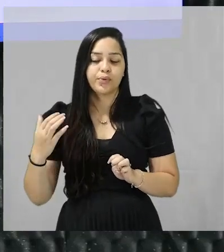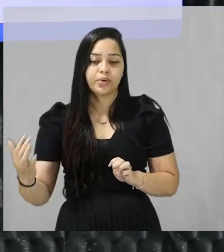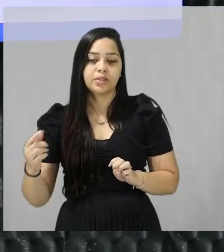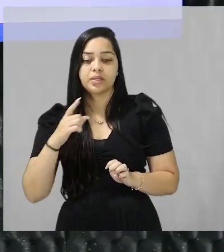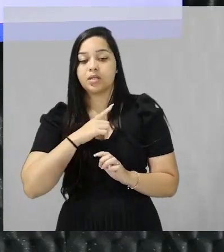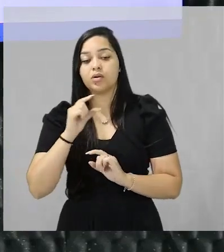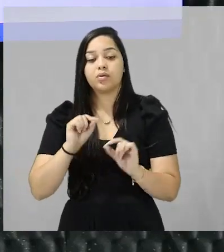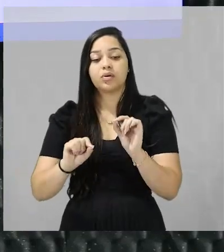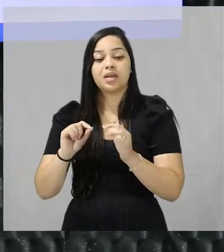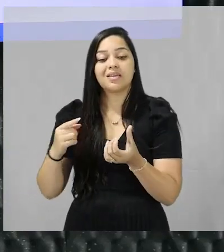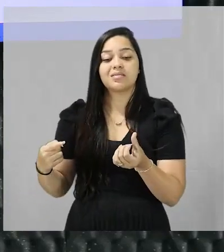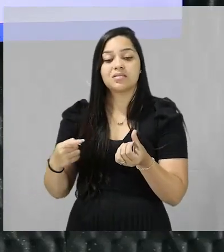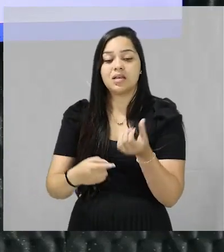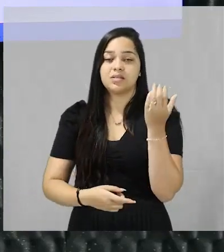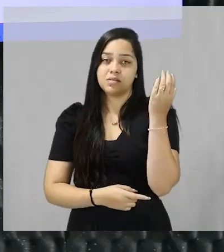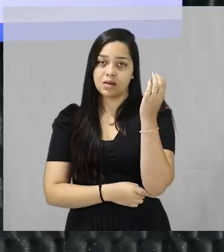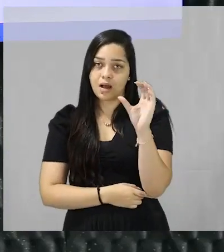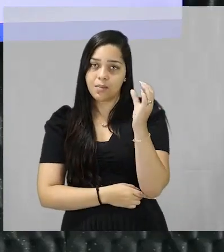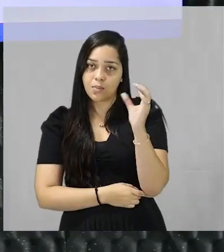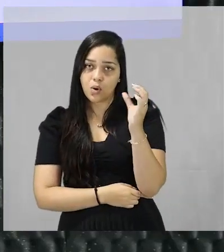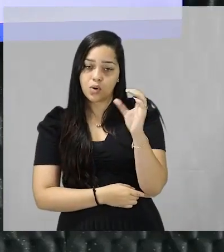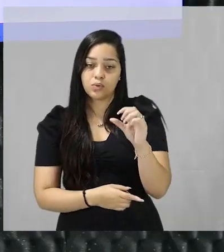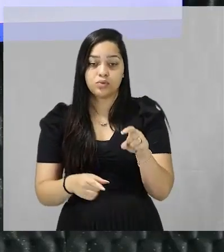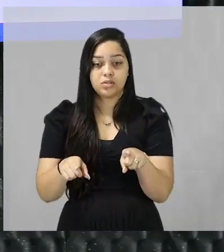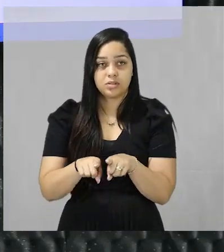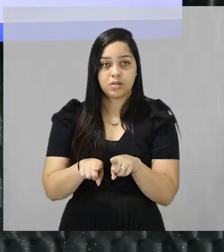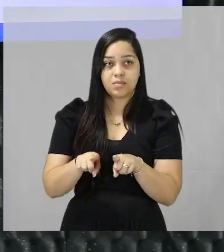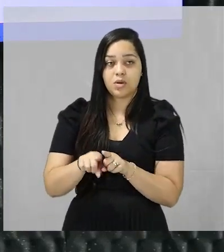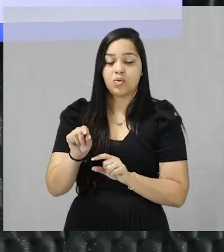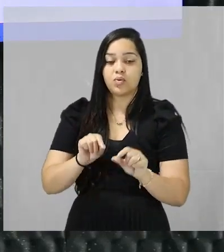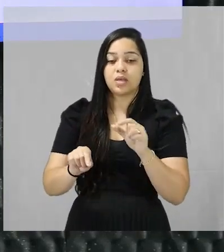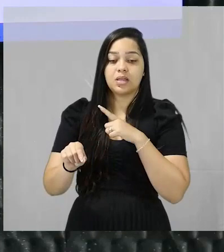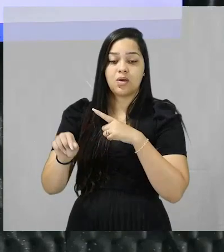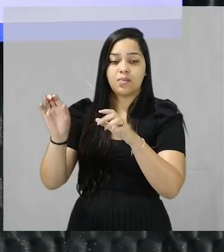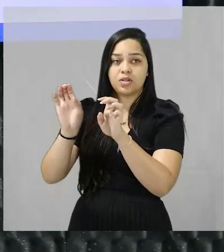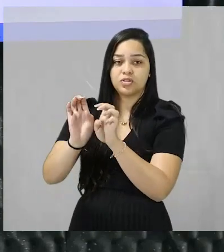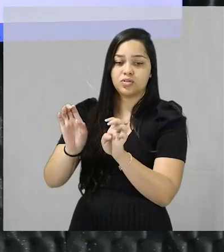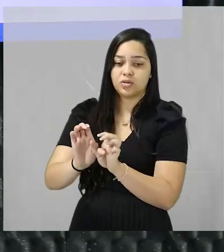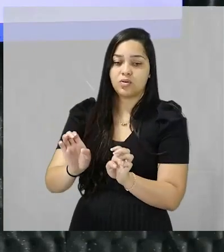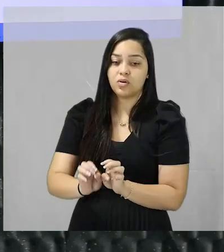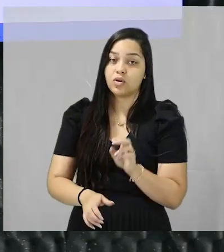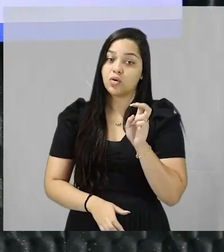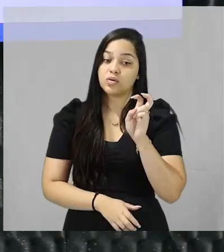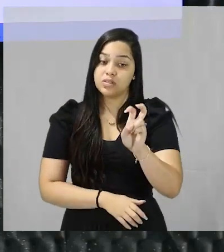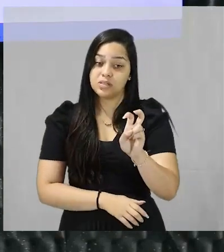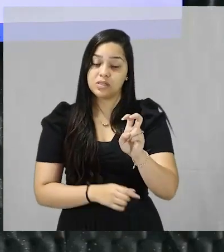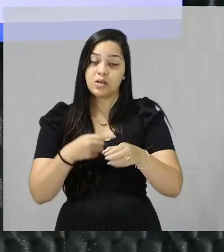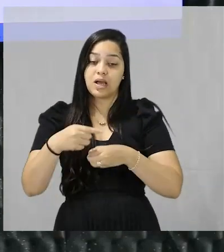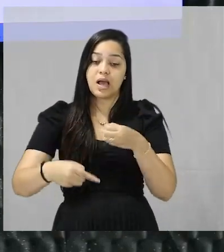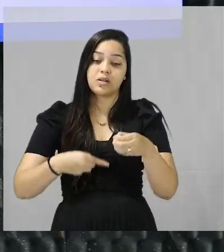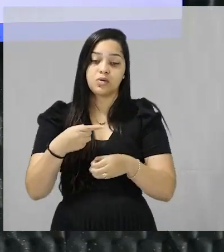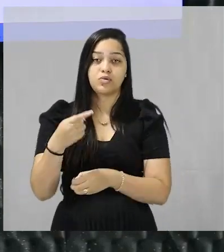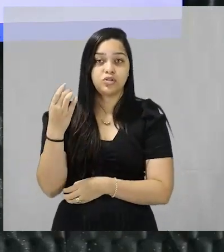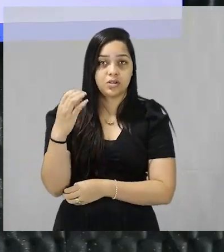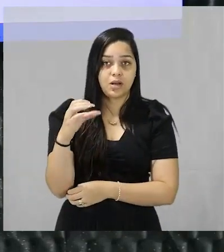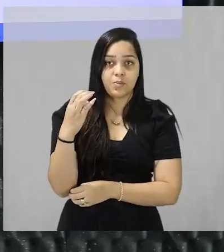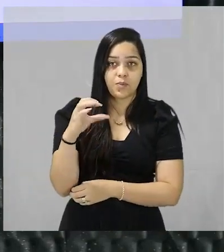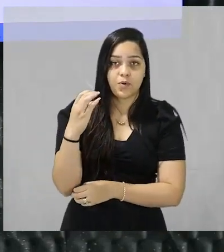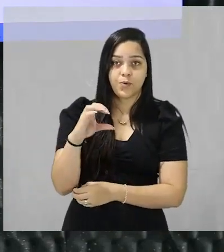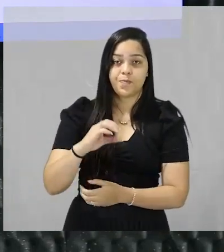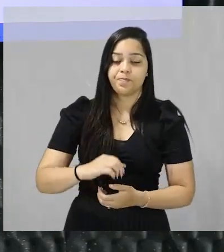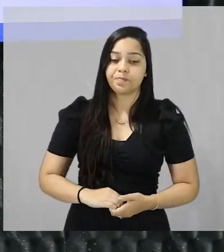aqui 6 carbonos. E a questão nos dá uma estrutura com 5 átomos de carbonos, tá certo?